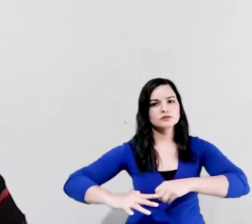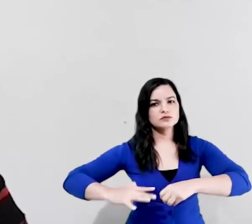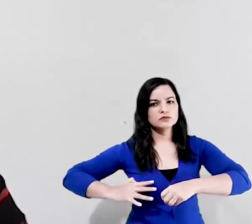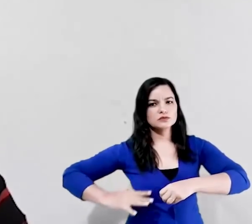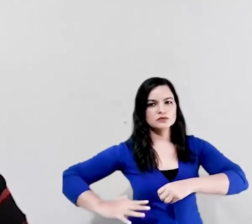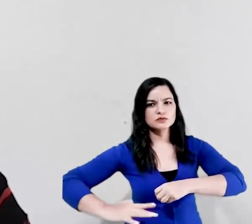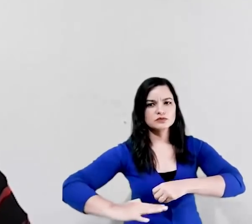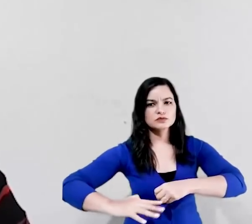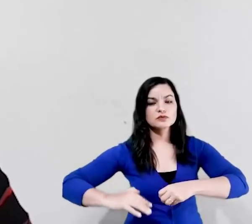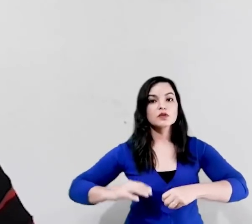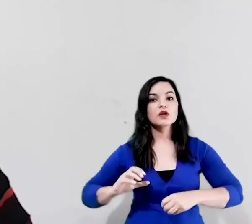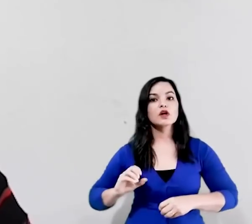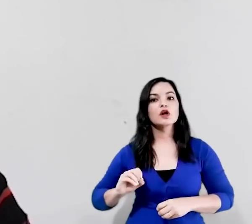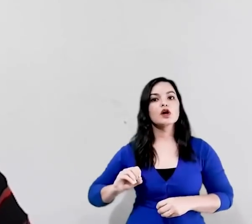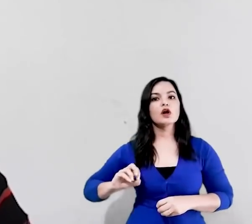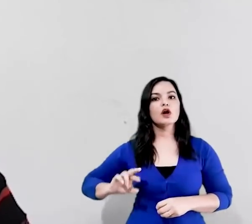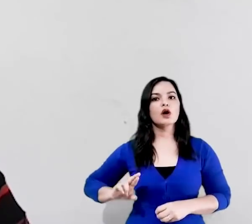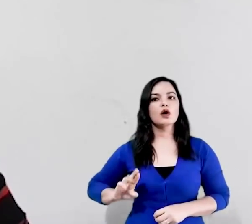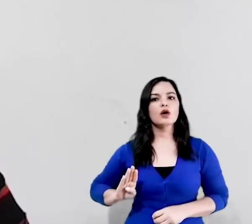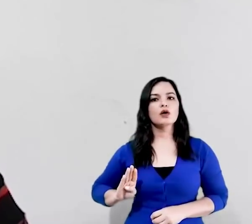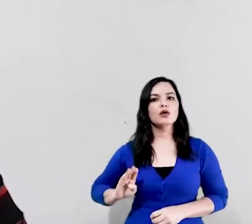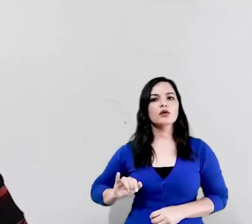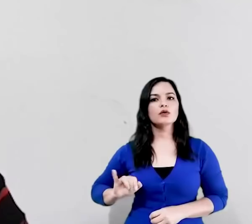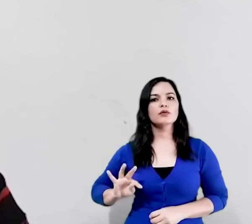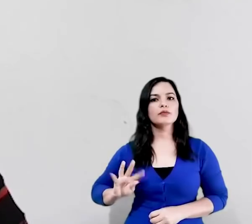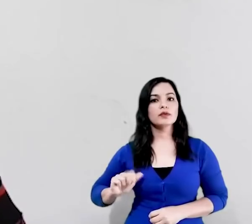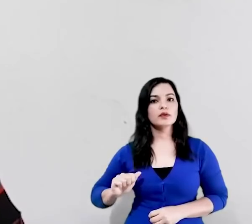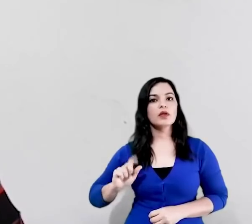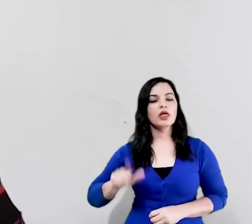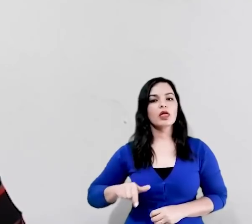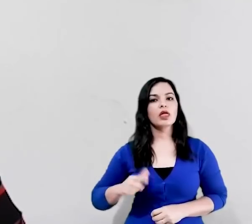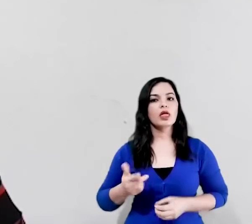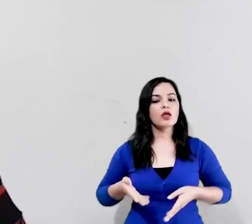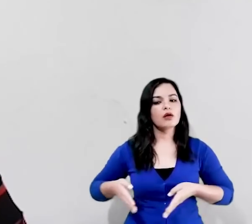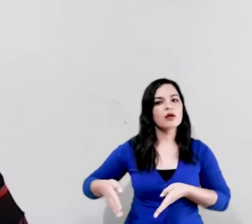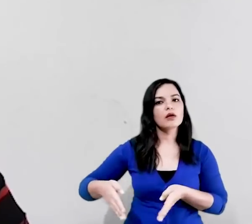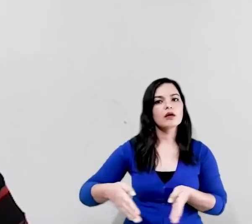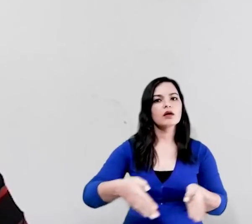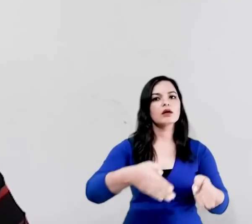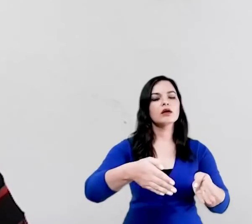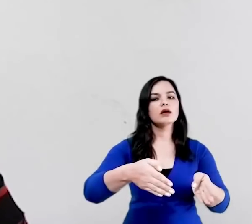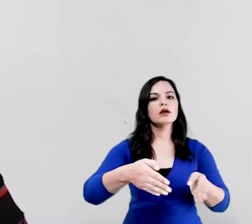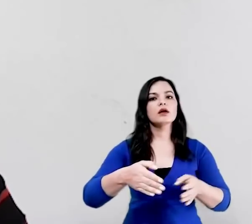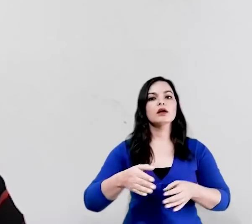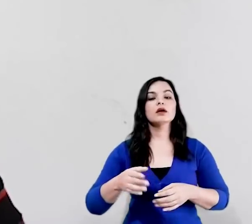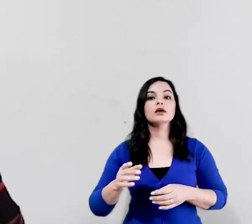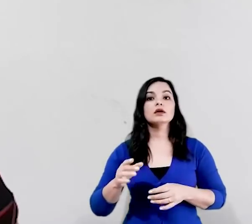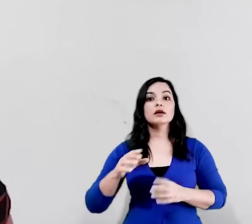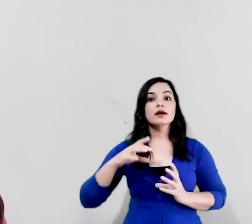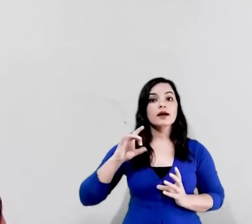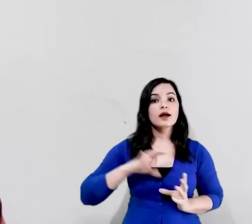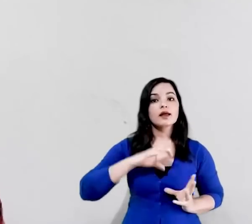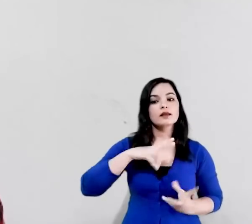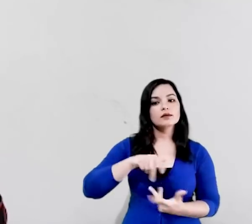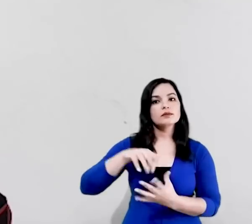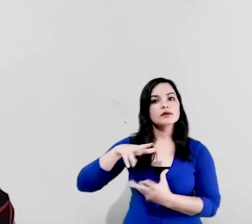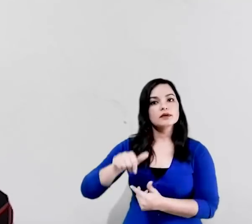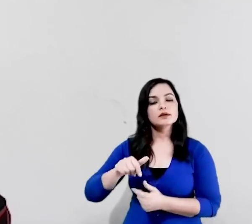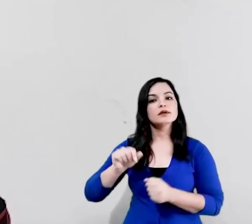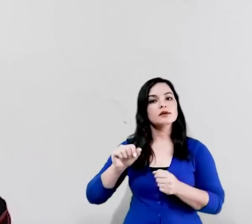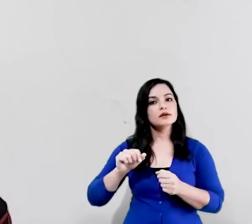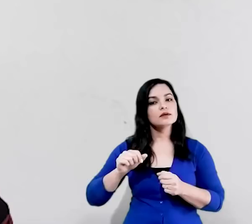o caminho que o planeta faz em torno do Sol. Elas estão aí como se fossem